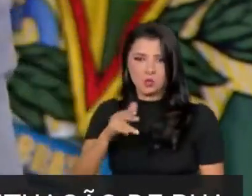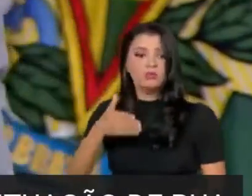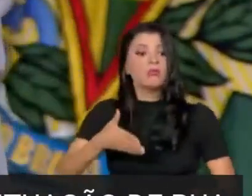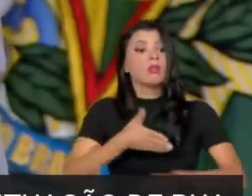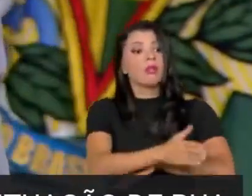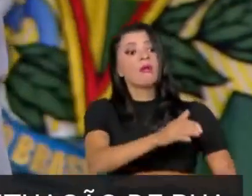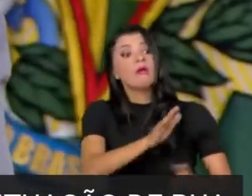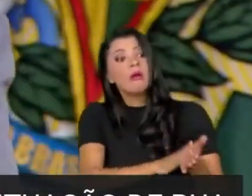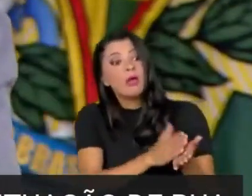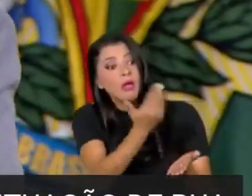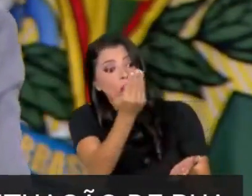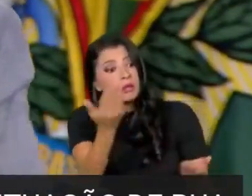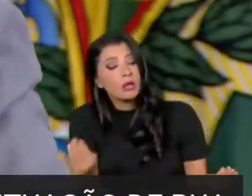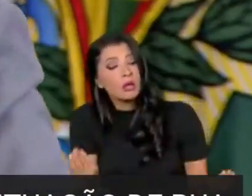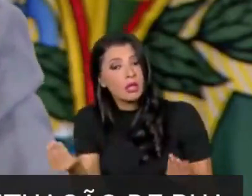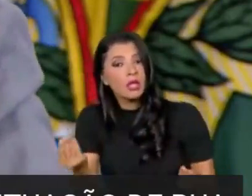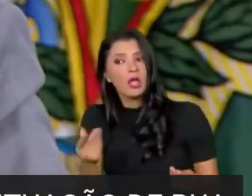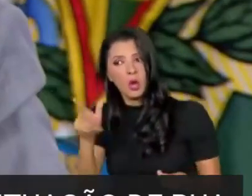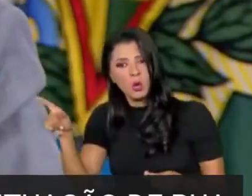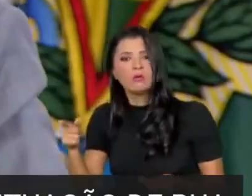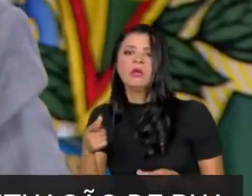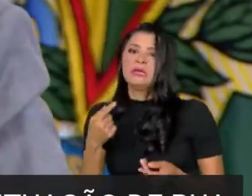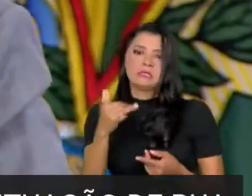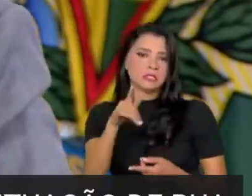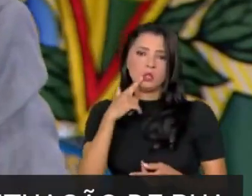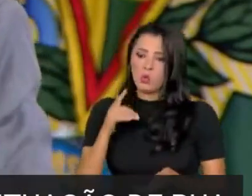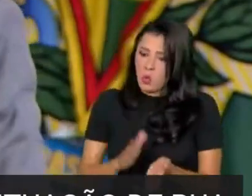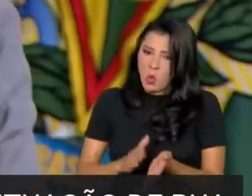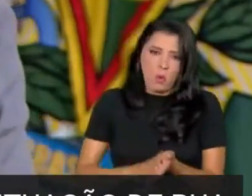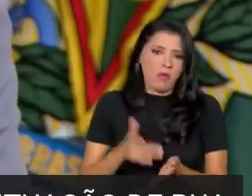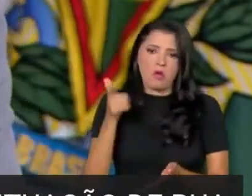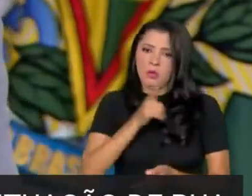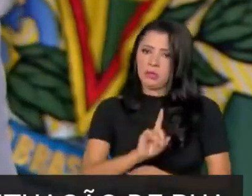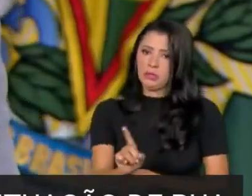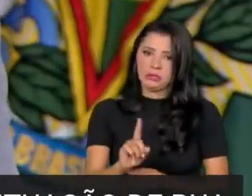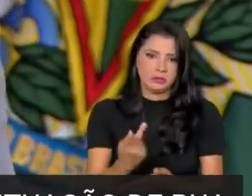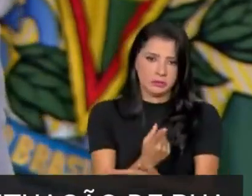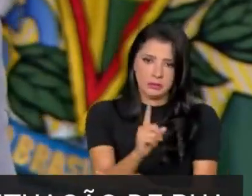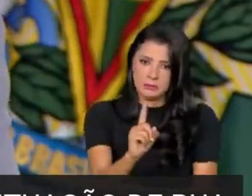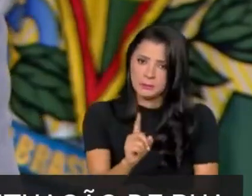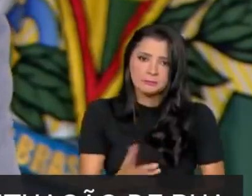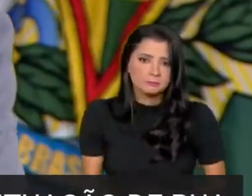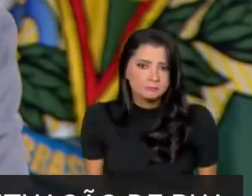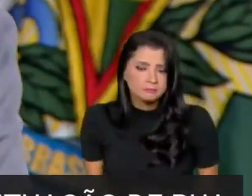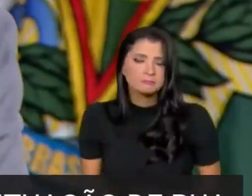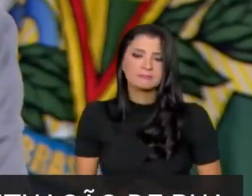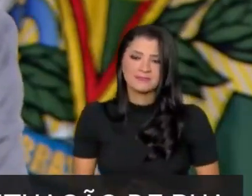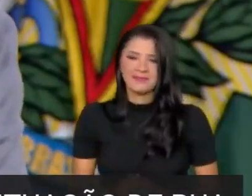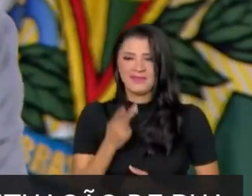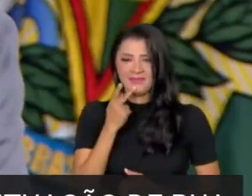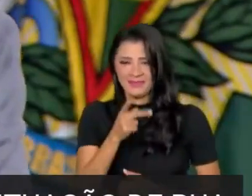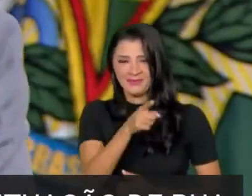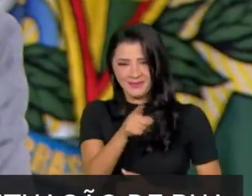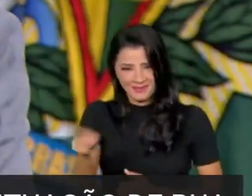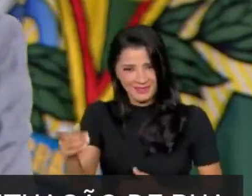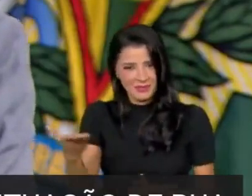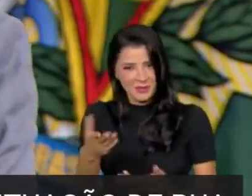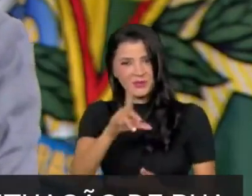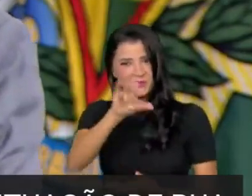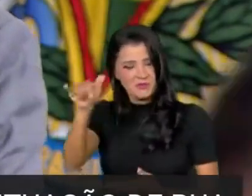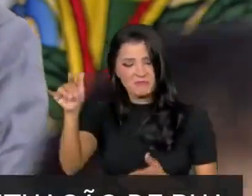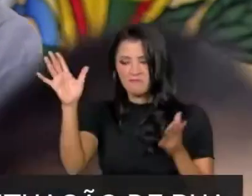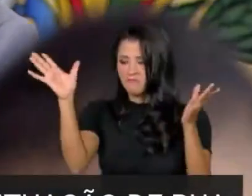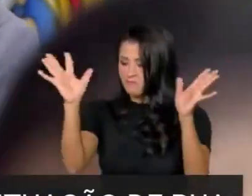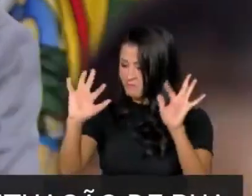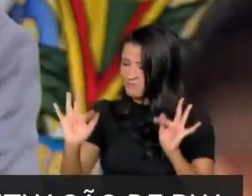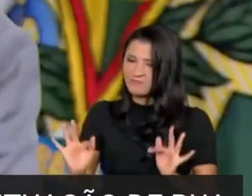as coisas podem não acontecer. Então eu queria dizer para vocês que o dia de hoje, para mim, é muito feliz. É muito